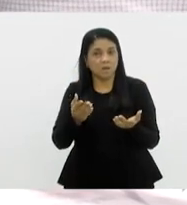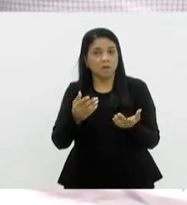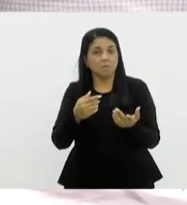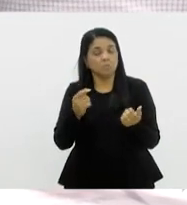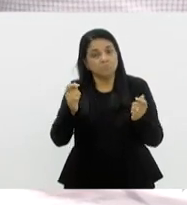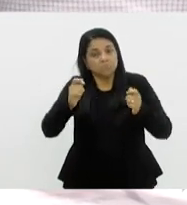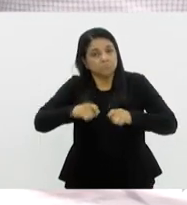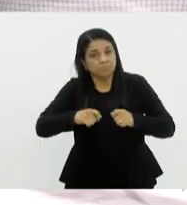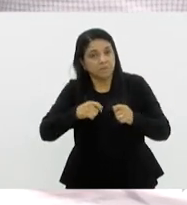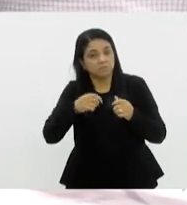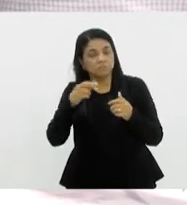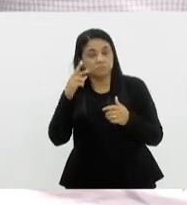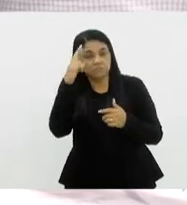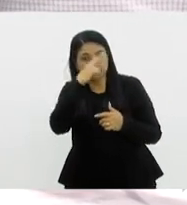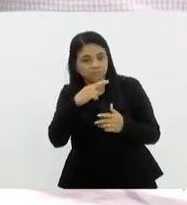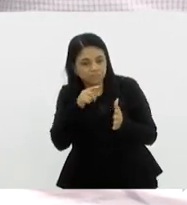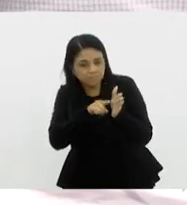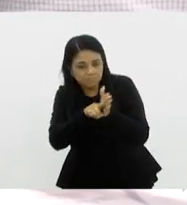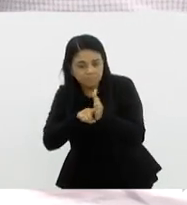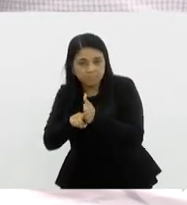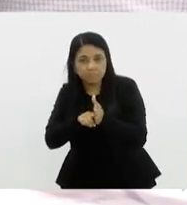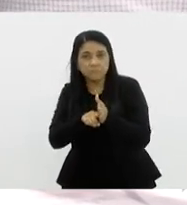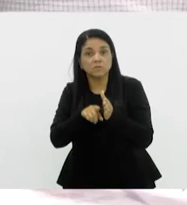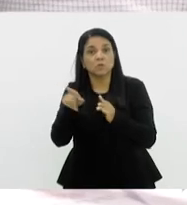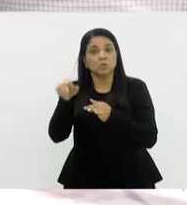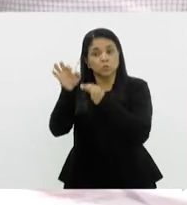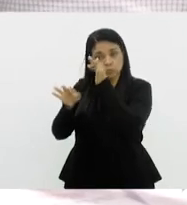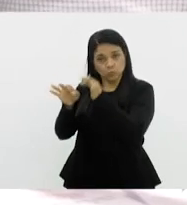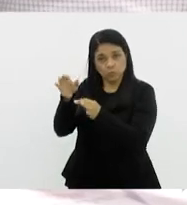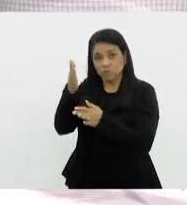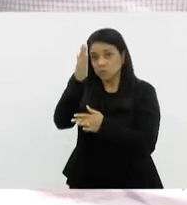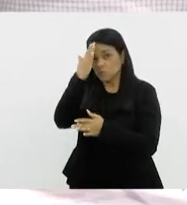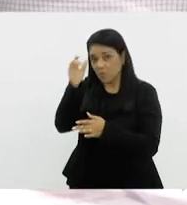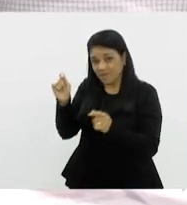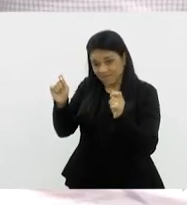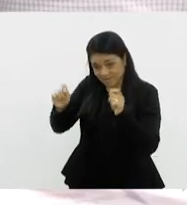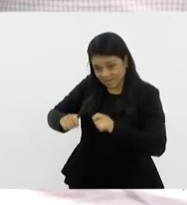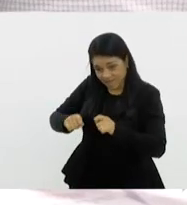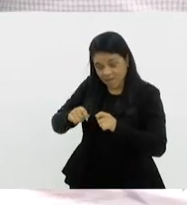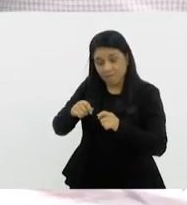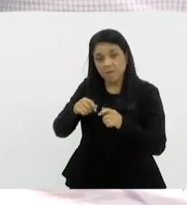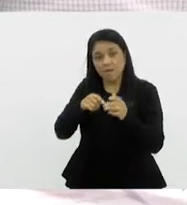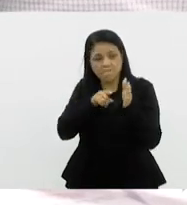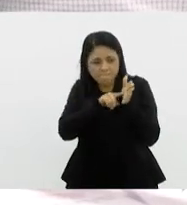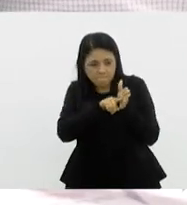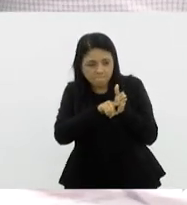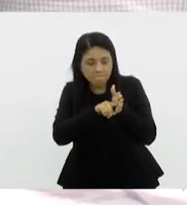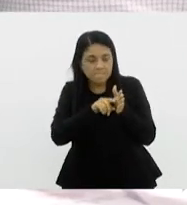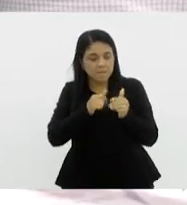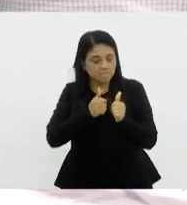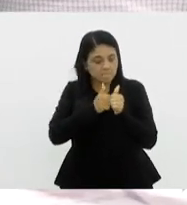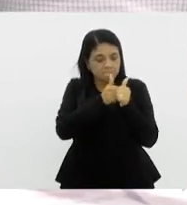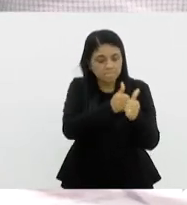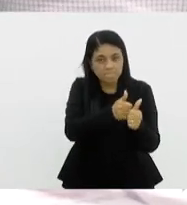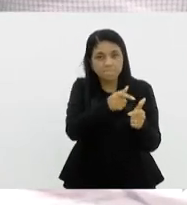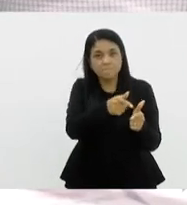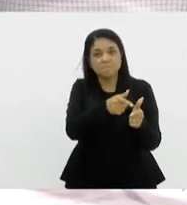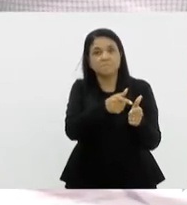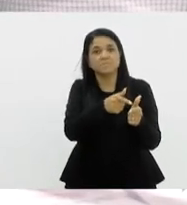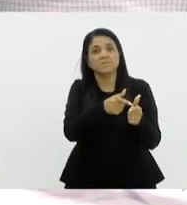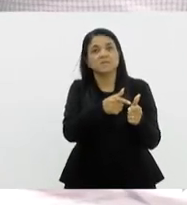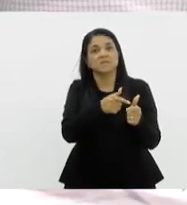monitorar. Eu imagino que, se um juiz souber que tem a possibilidade de fazer um monitoramento, mais facilmente ele daria